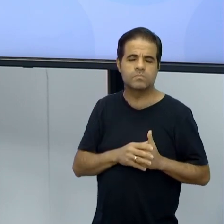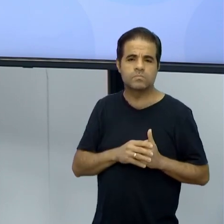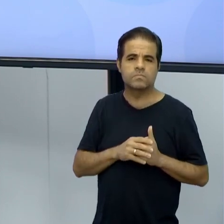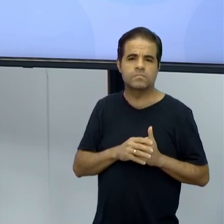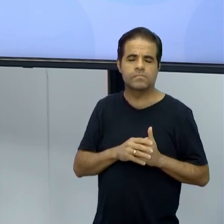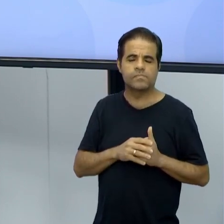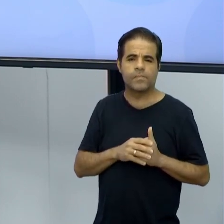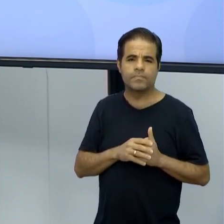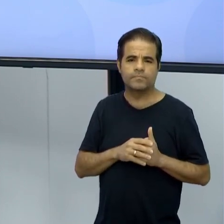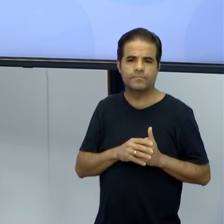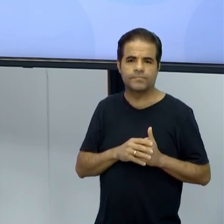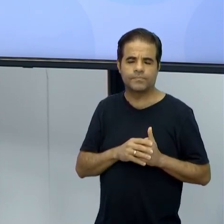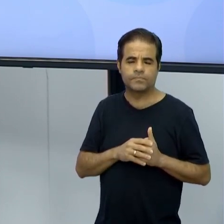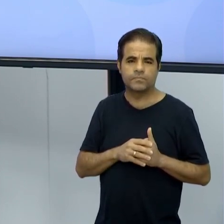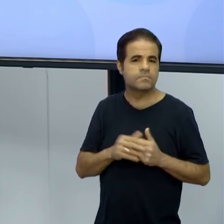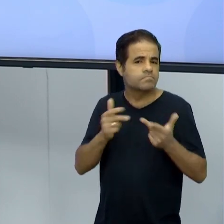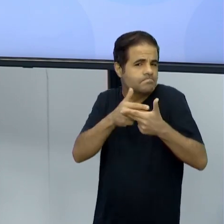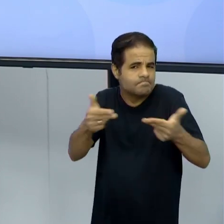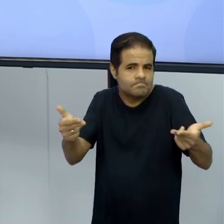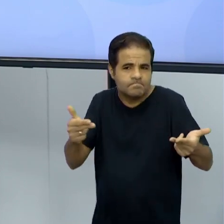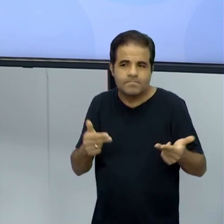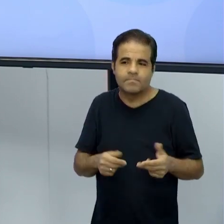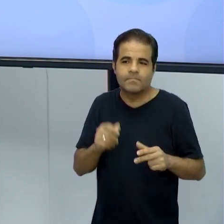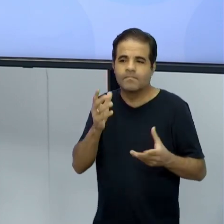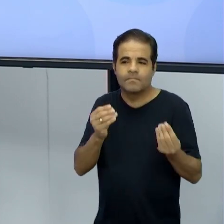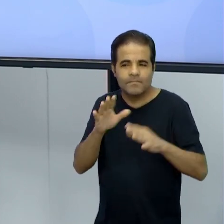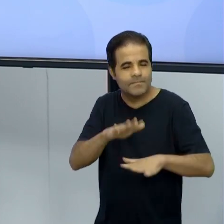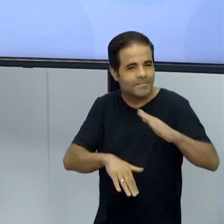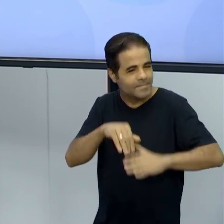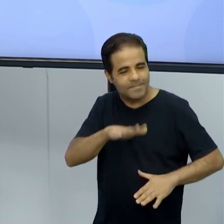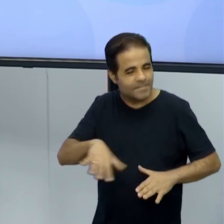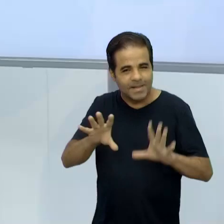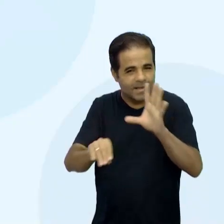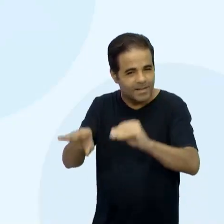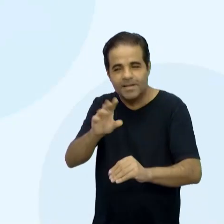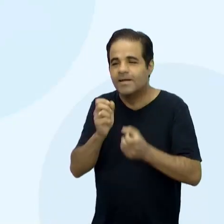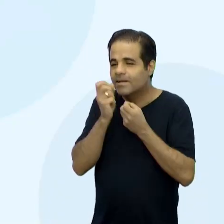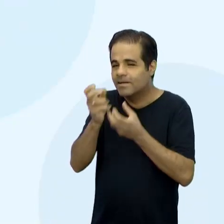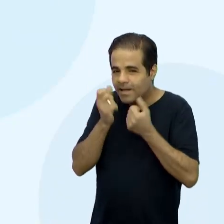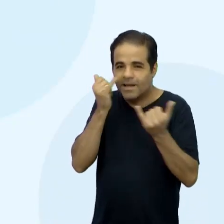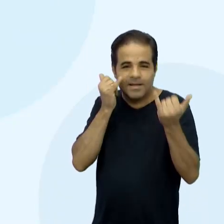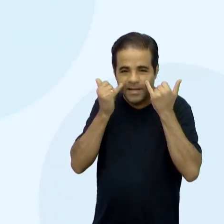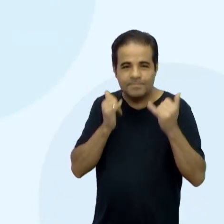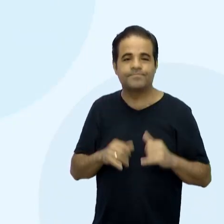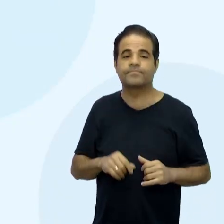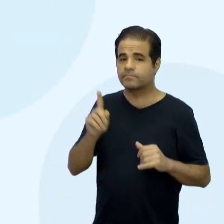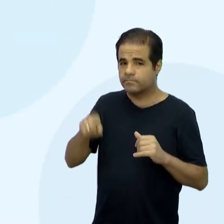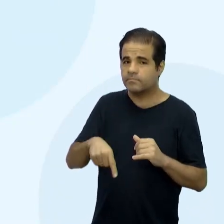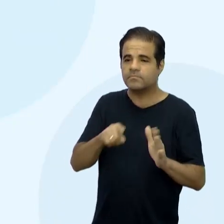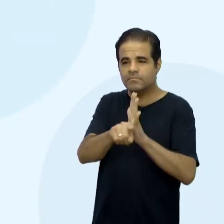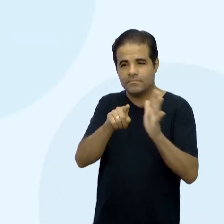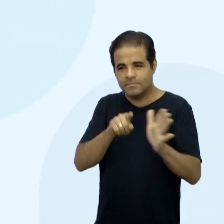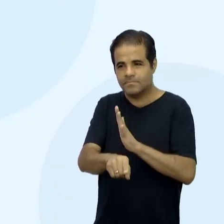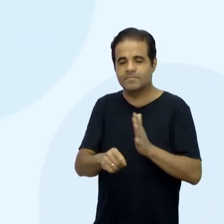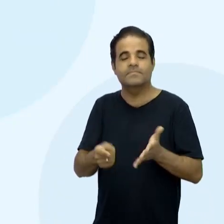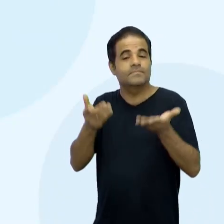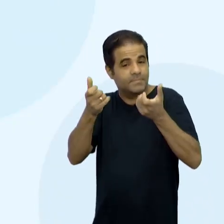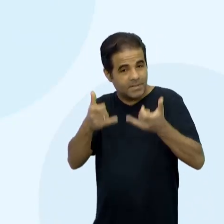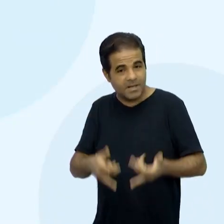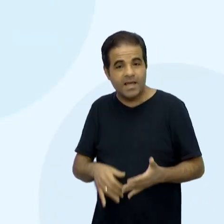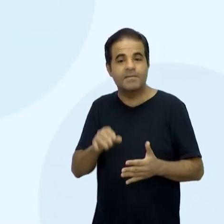é a coisa. Já vai ficar claro para vocês. Ó. Manipulação de informação. O questionamento que podemos fazer